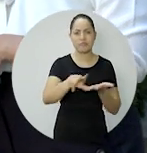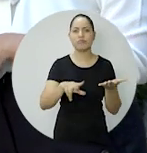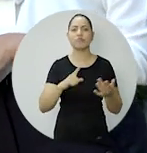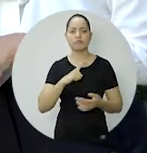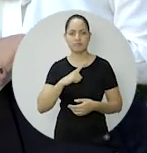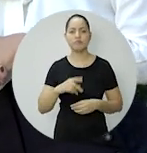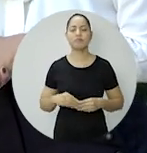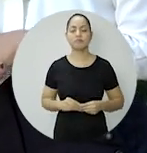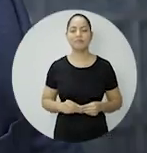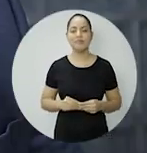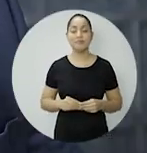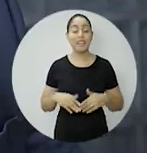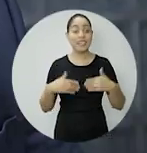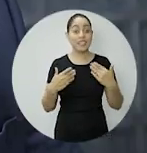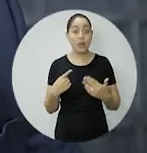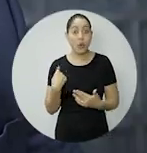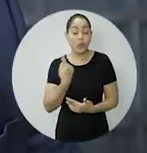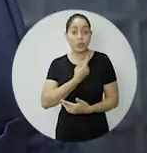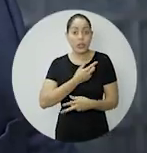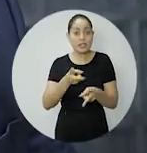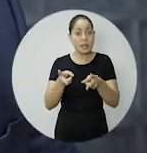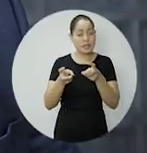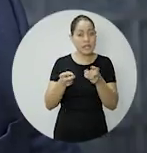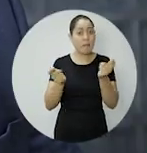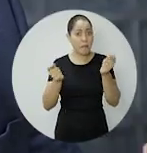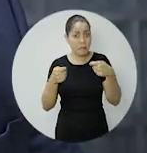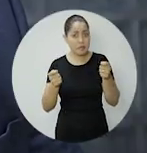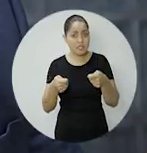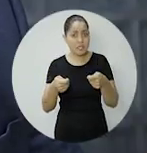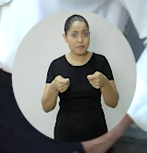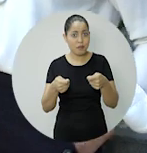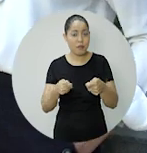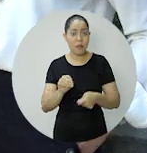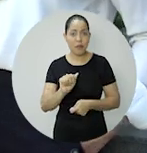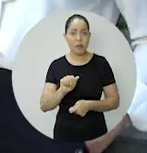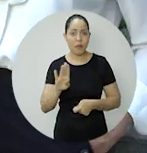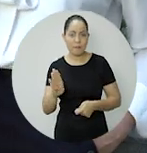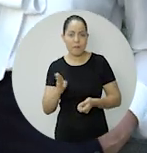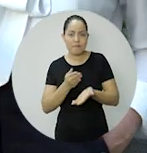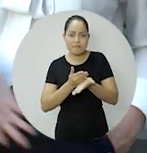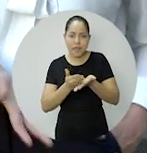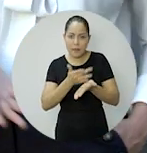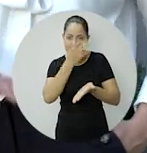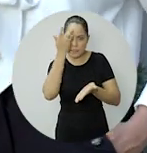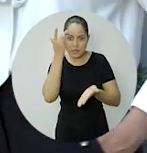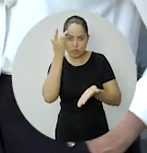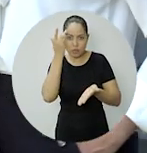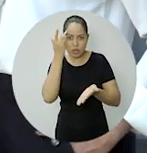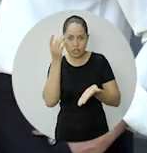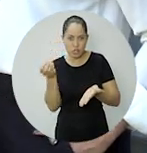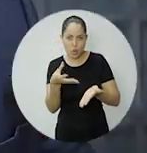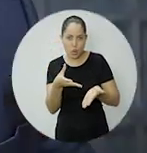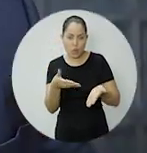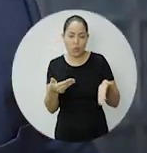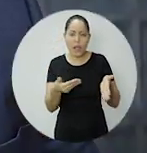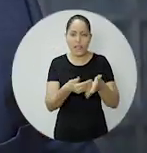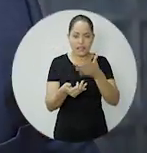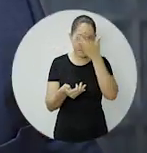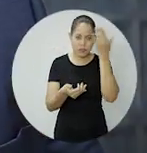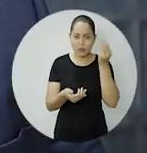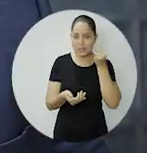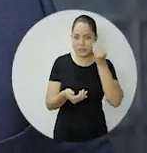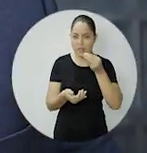todos os benefícios. A gente percebe, então, que a Caixa de Assistência abraça desde o advogado iniciante até o advogado mais